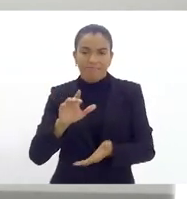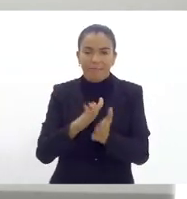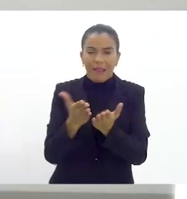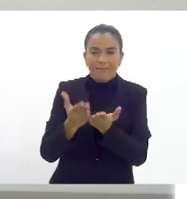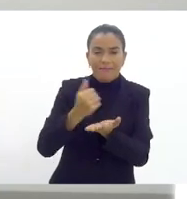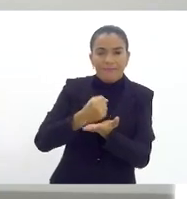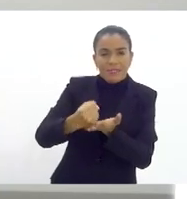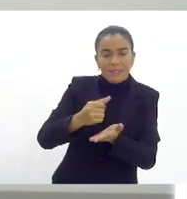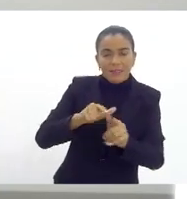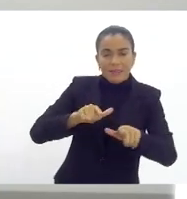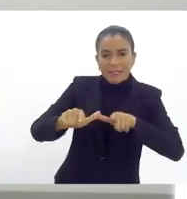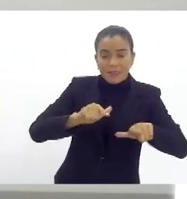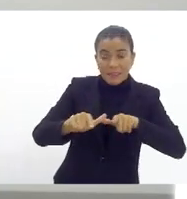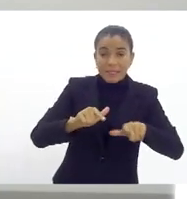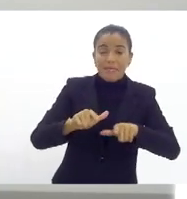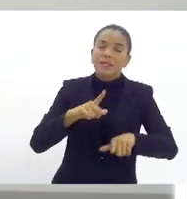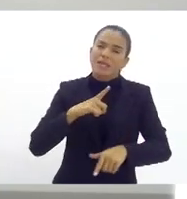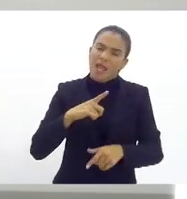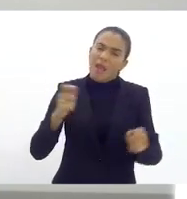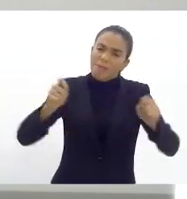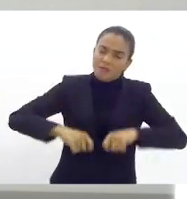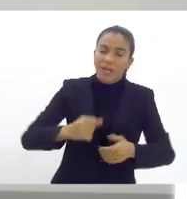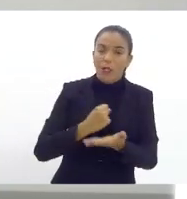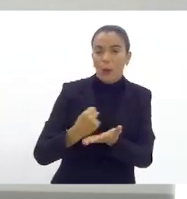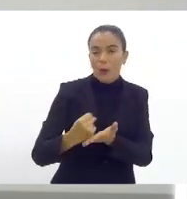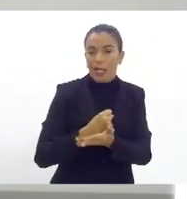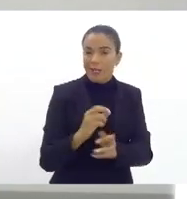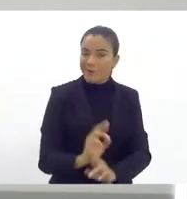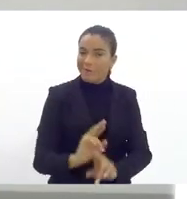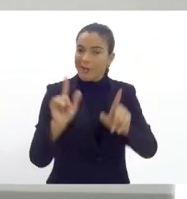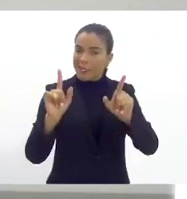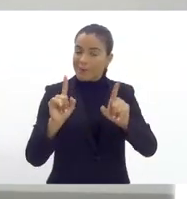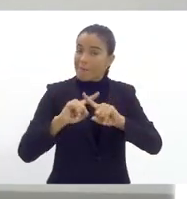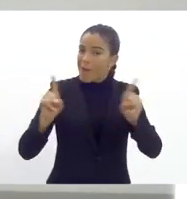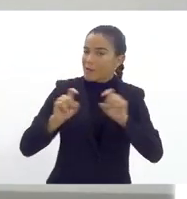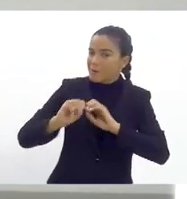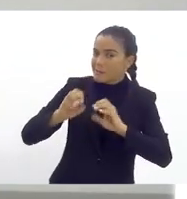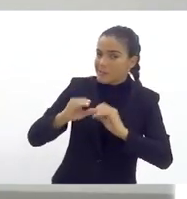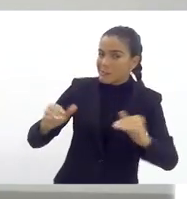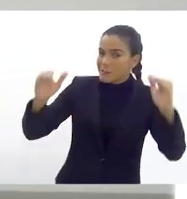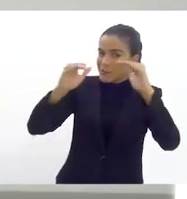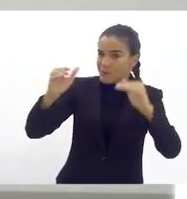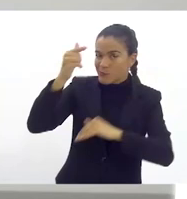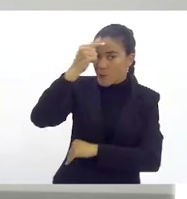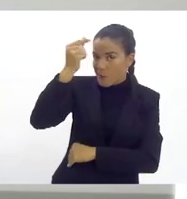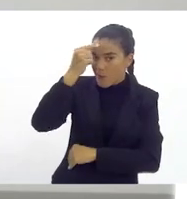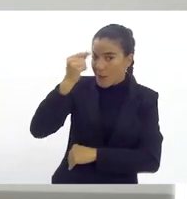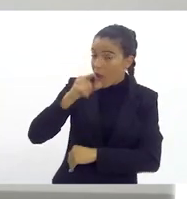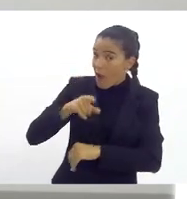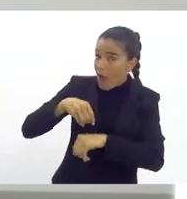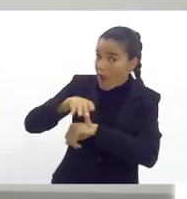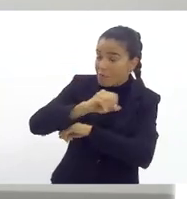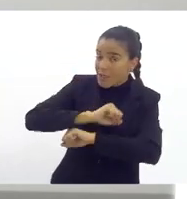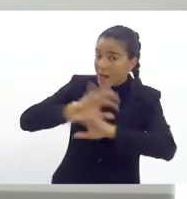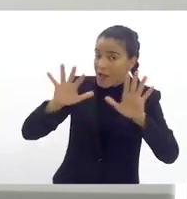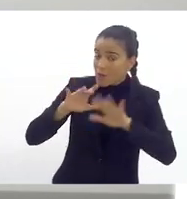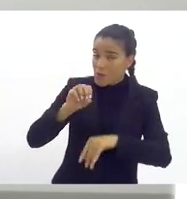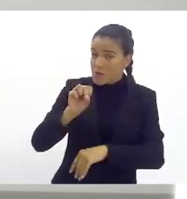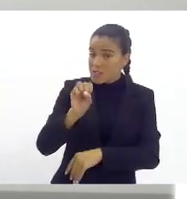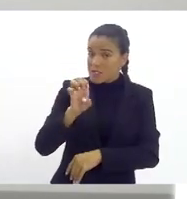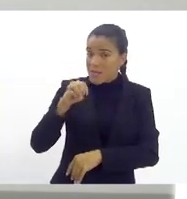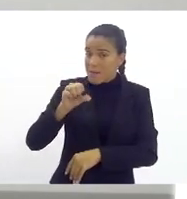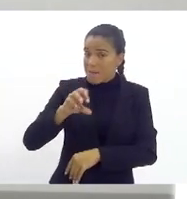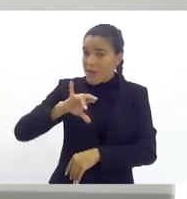tem possibilidade de fazer outros contratos sim mas no ensino superior eu quero deixar claro que você mede não tem conhecimento